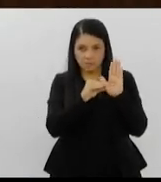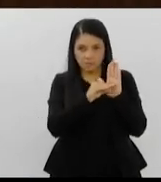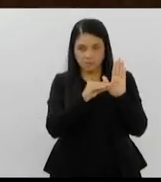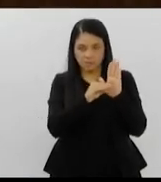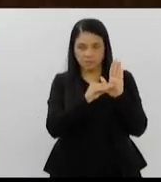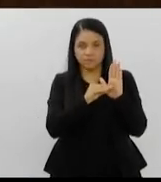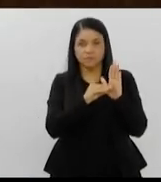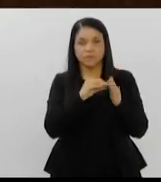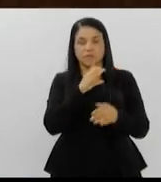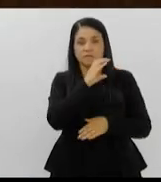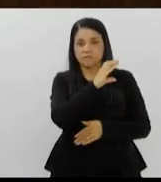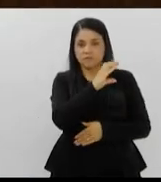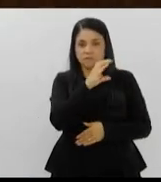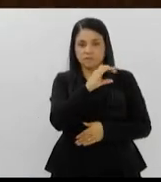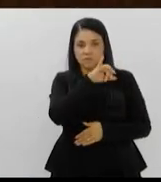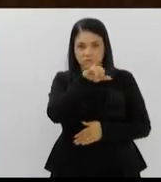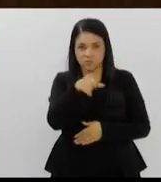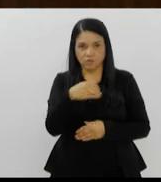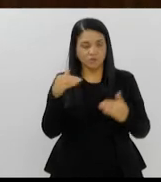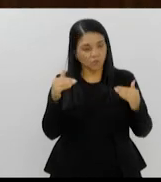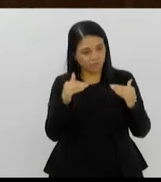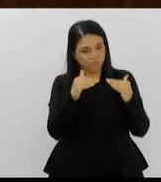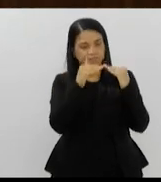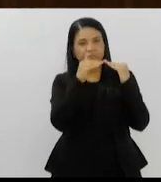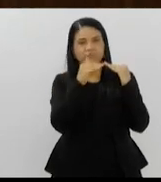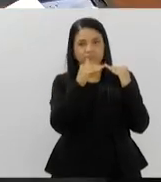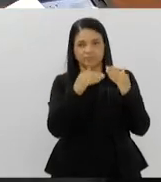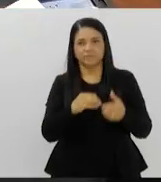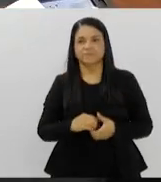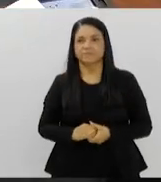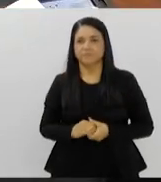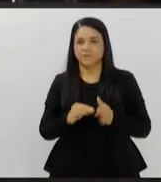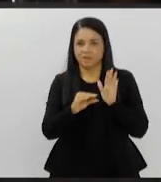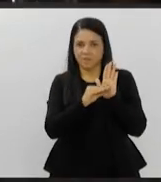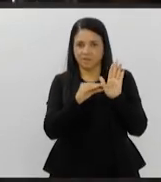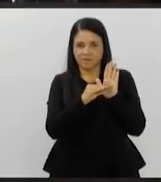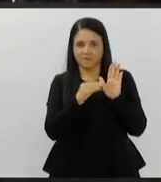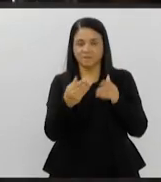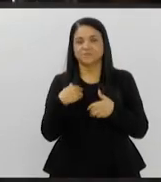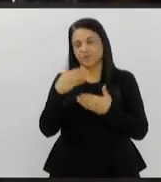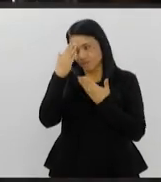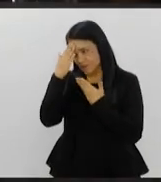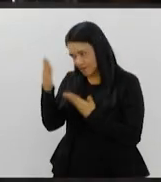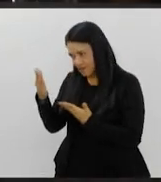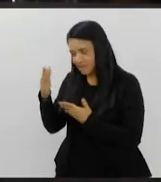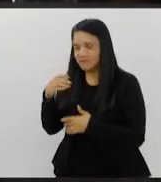pela CCJ, eu sou favorável à emenda. Obrigada, deputada.